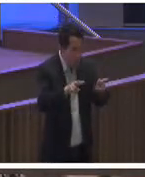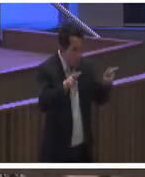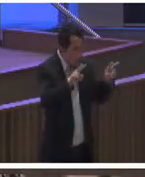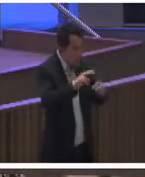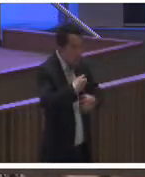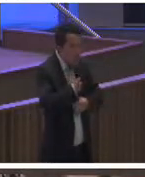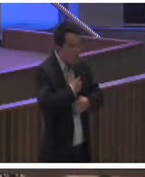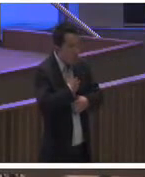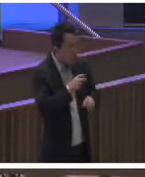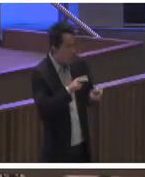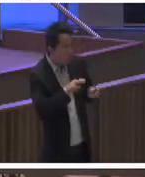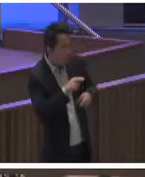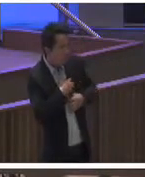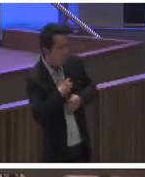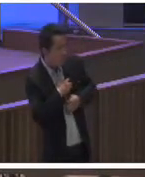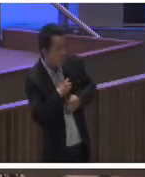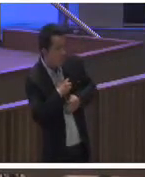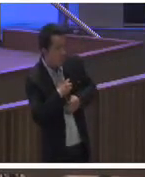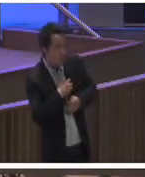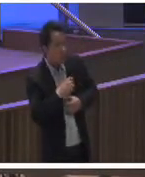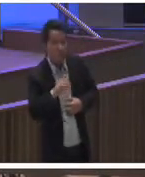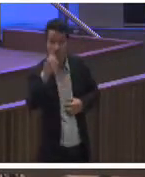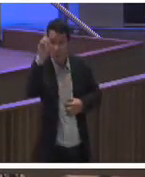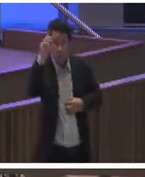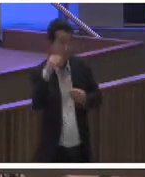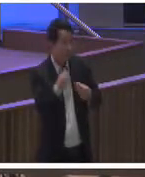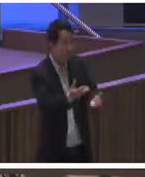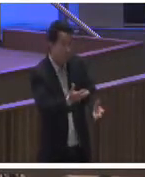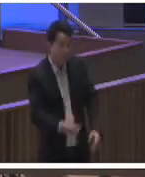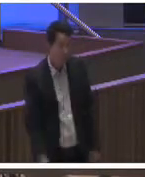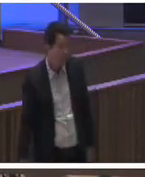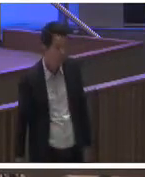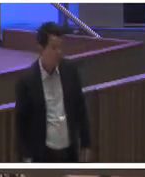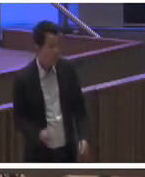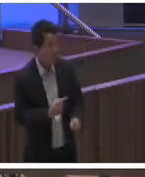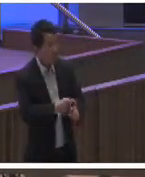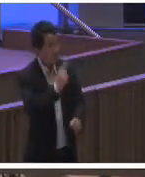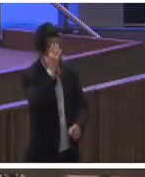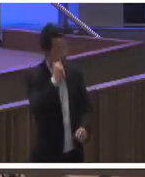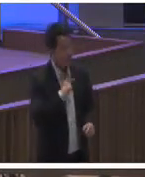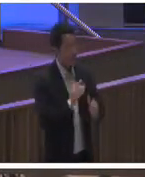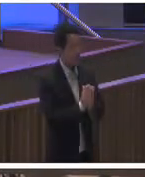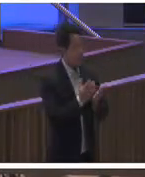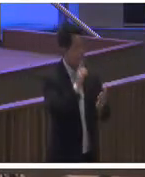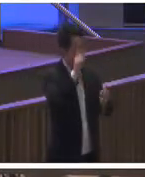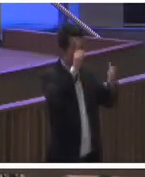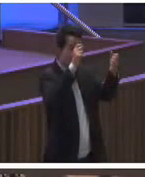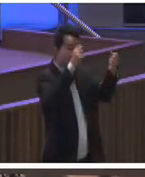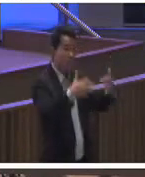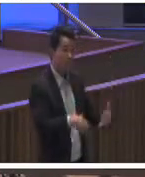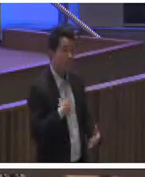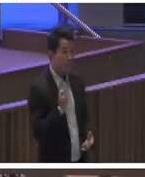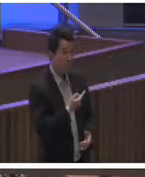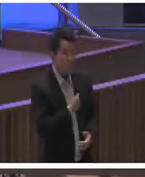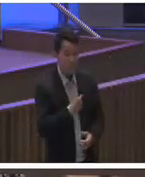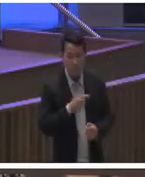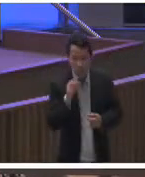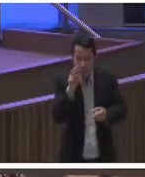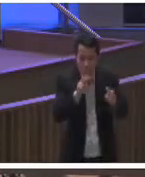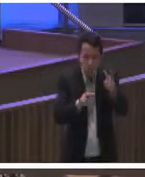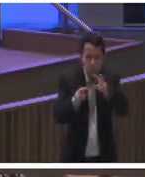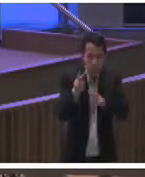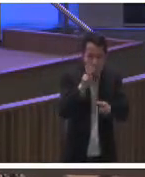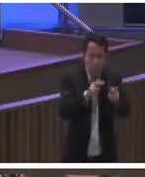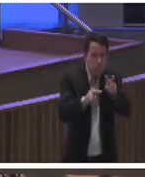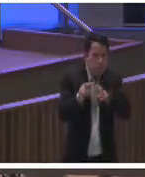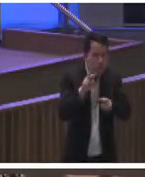usar. A Bíblia fala que quando a gente discerne a vida à luz das coisas que a gente vê, a gente